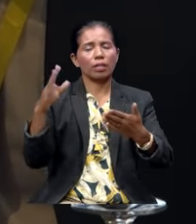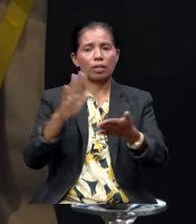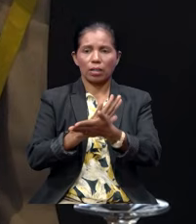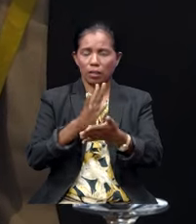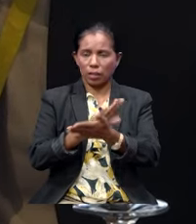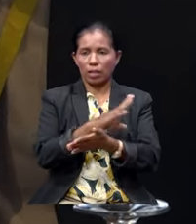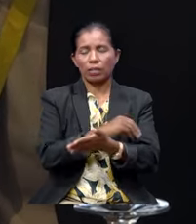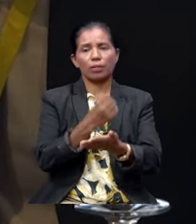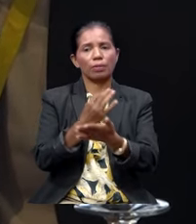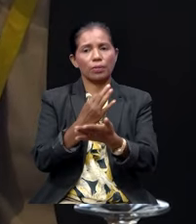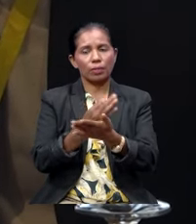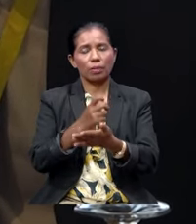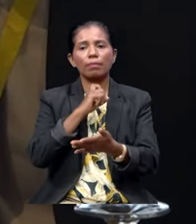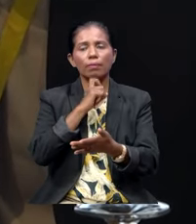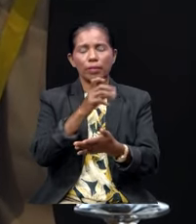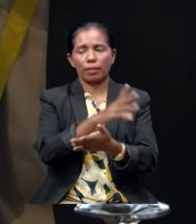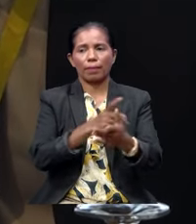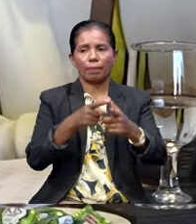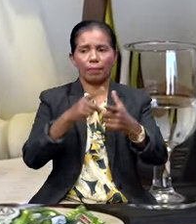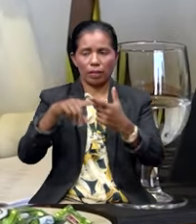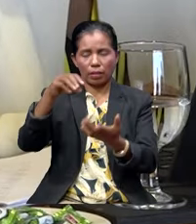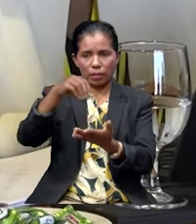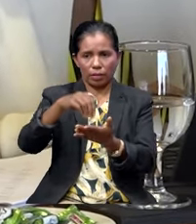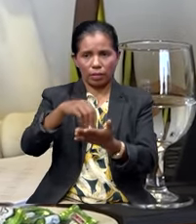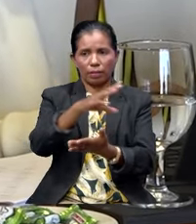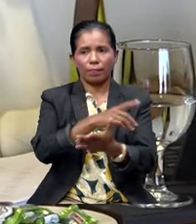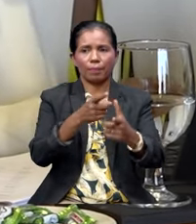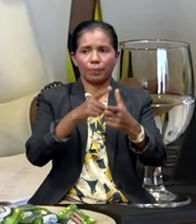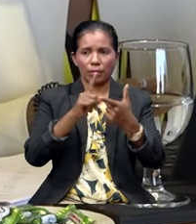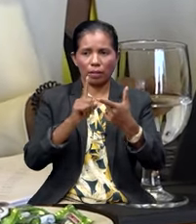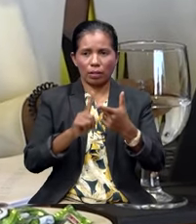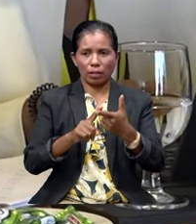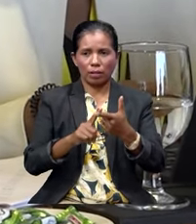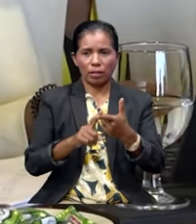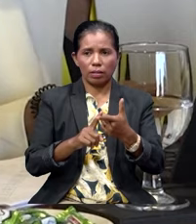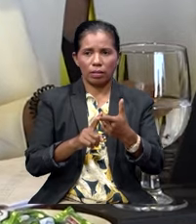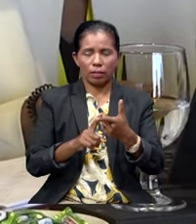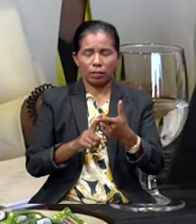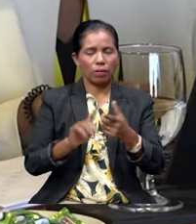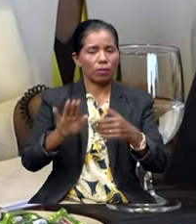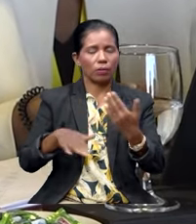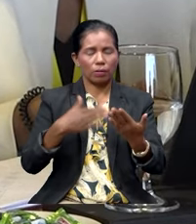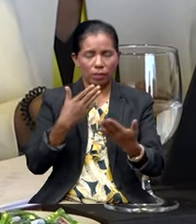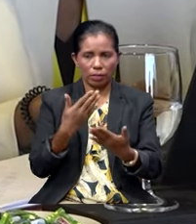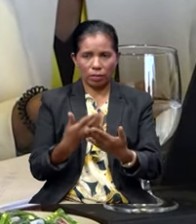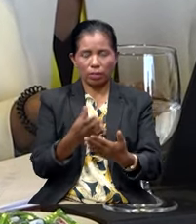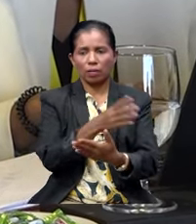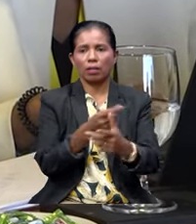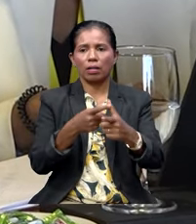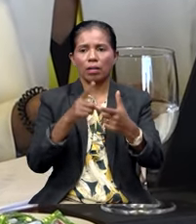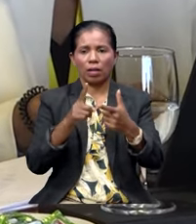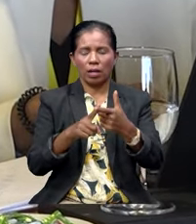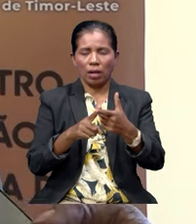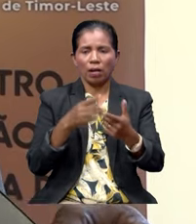controle que o Banco Central deve ter para a circulação dessas notas. Portanto, todos os temas convergem nas